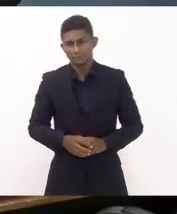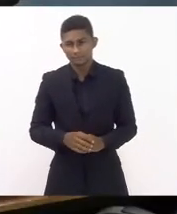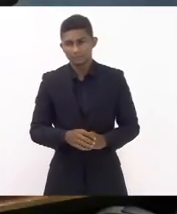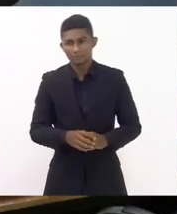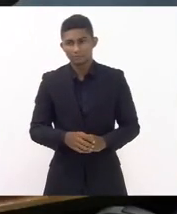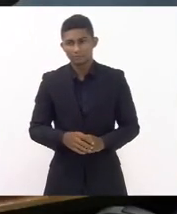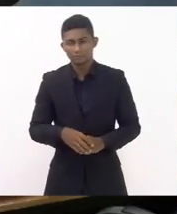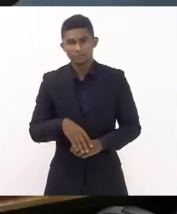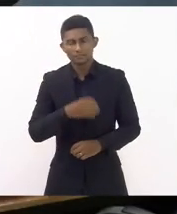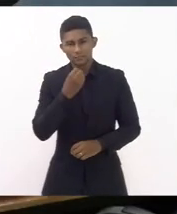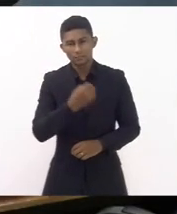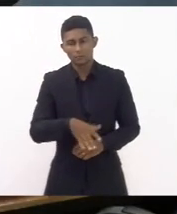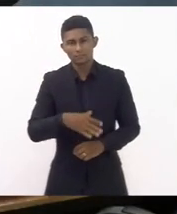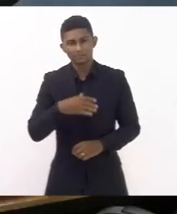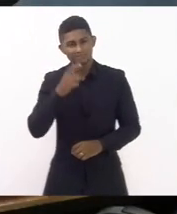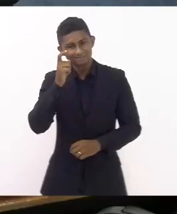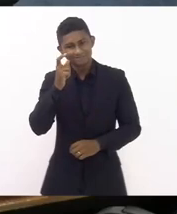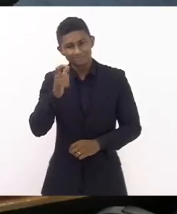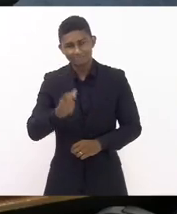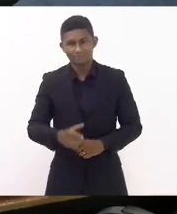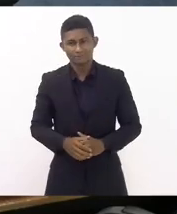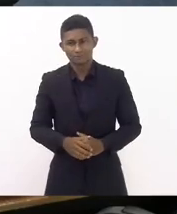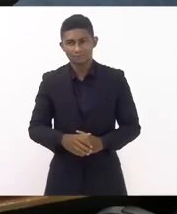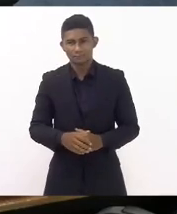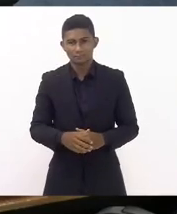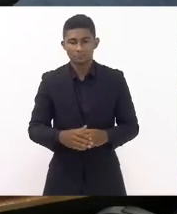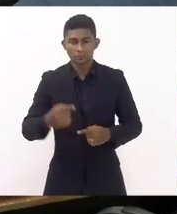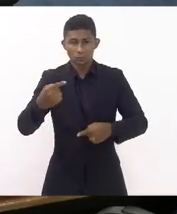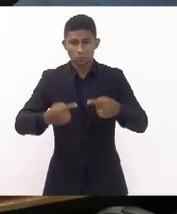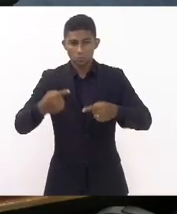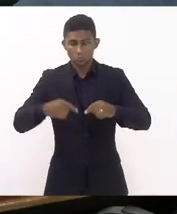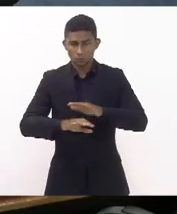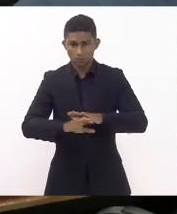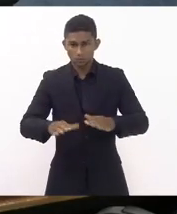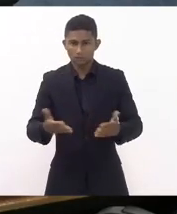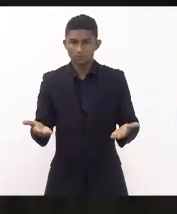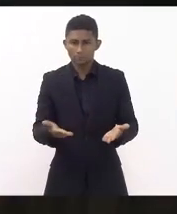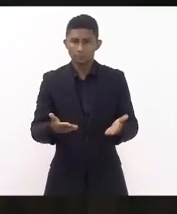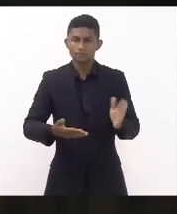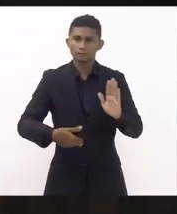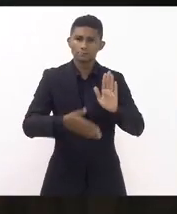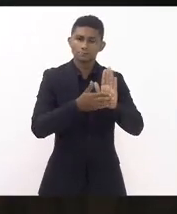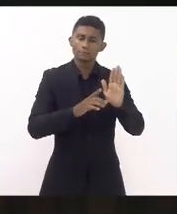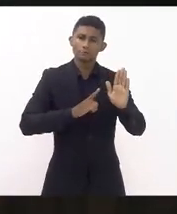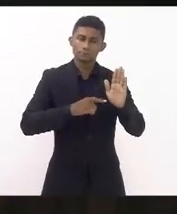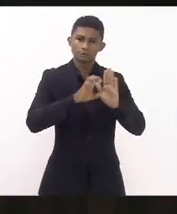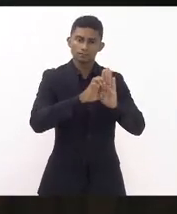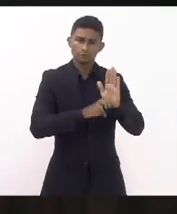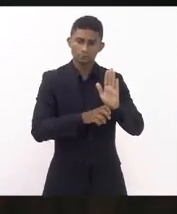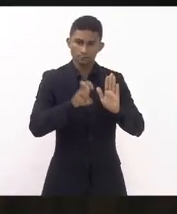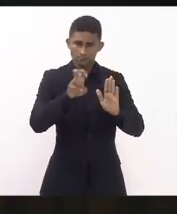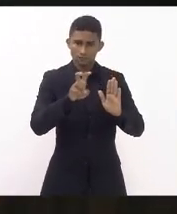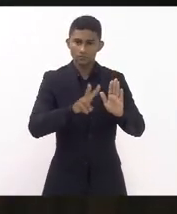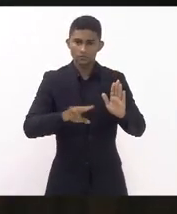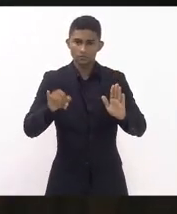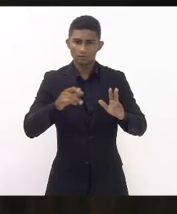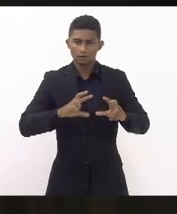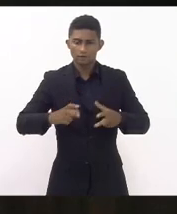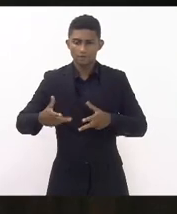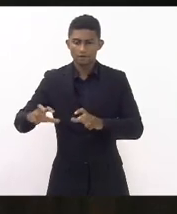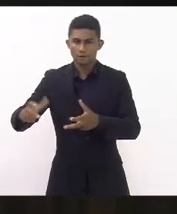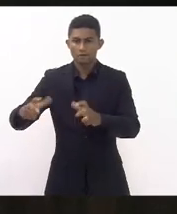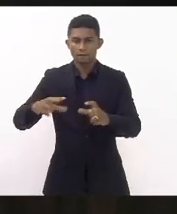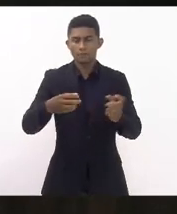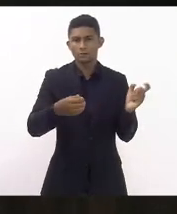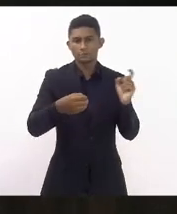Muito interessante. Em discussão, encerrada a discussão, a presente proposta recebeu 5 emendas e retorna às